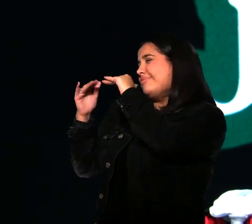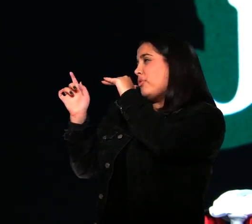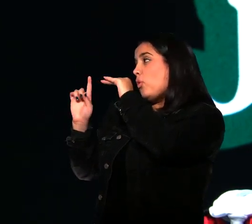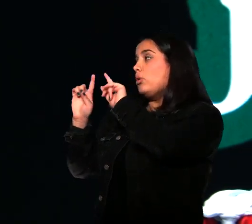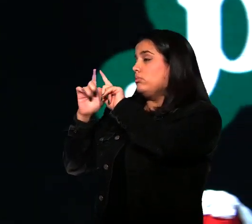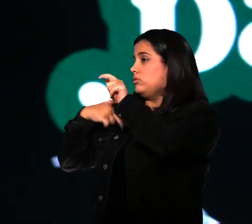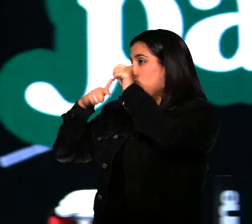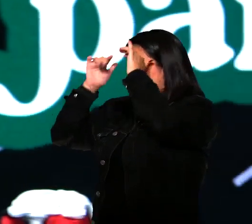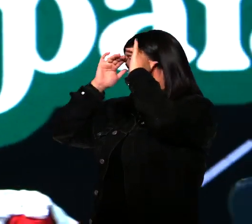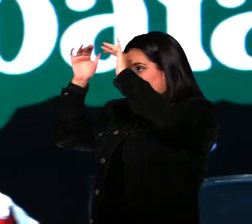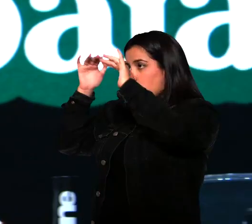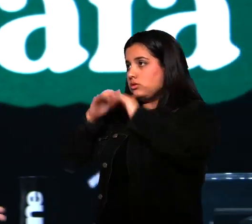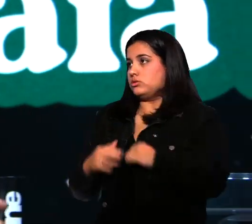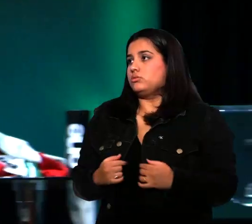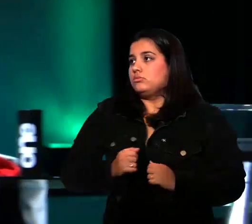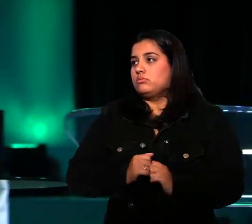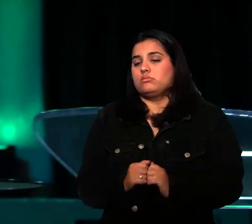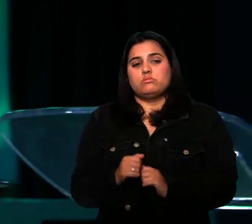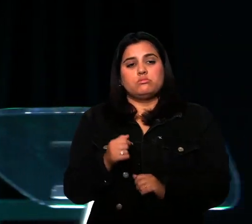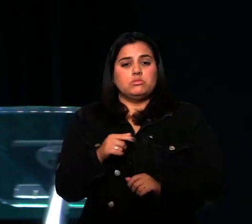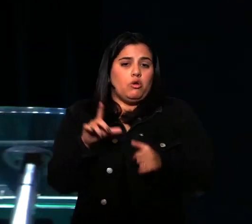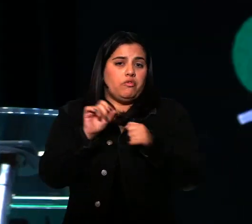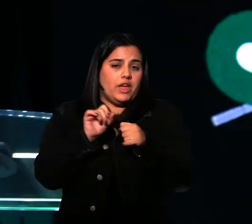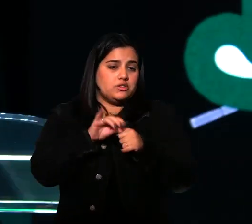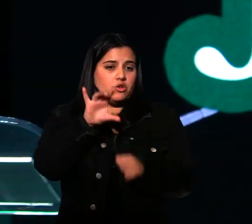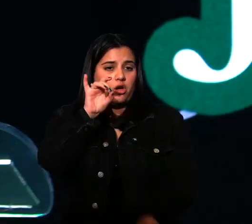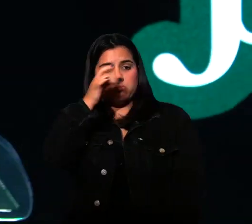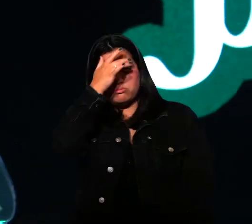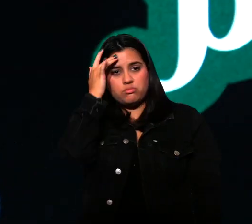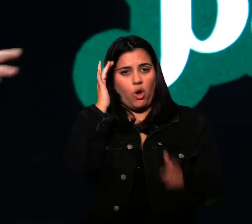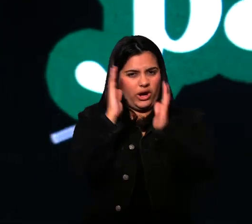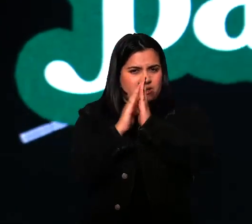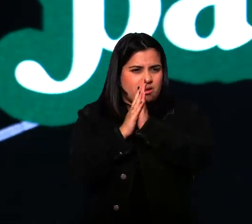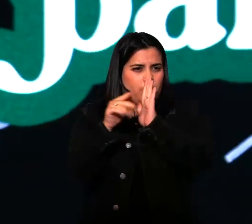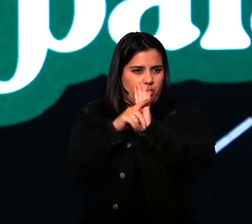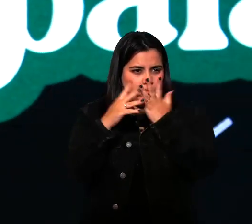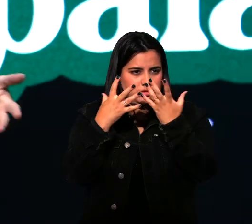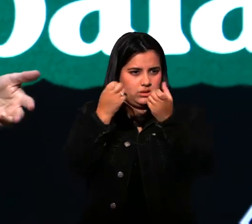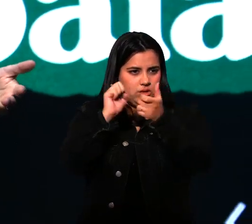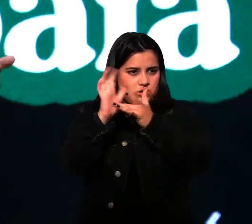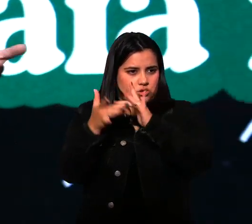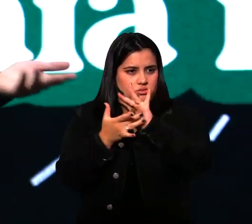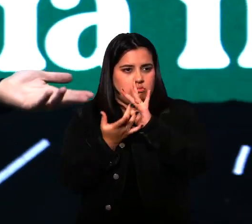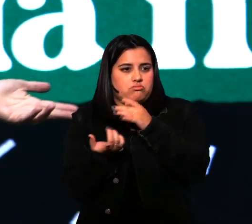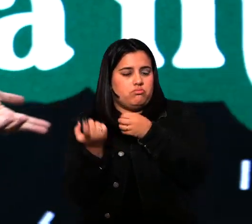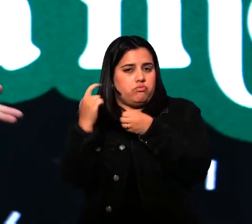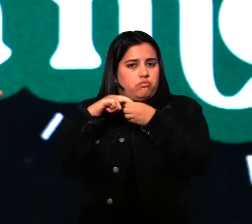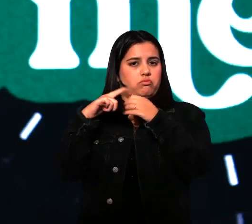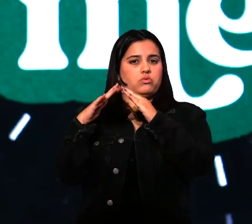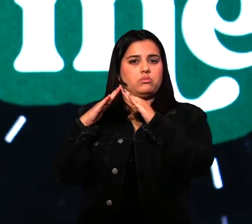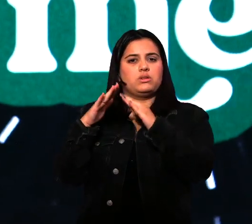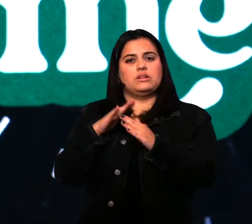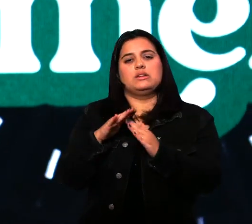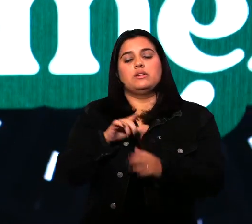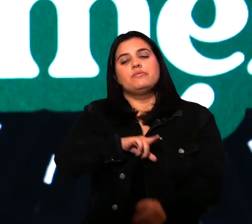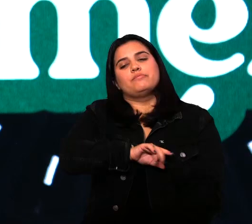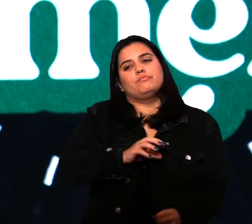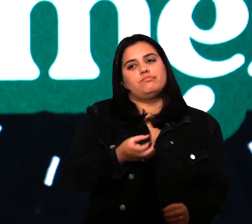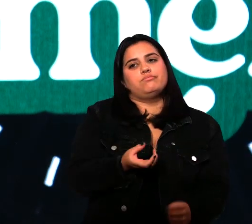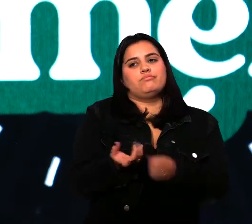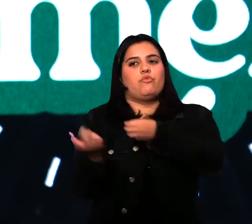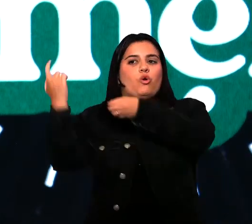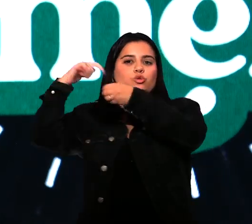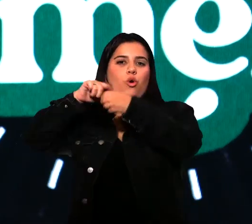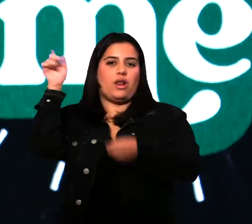Deus, foi lá e fez, e foi embora, depois daquilo. E voltando para casa, com a família, conversando, olha gente, eu acho que não vai dar certo, eu acho